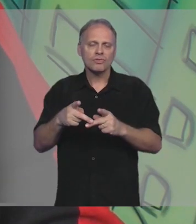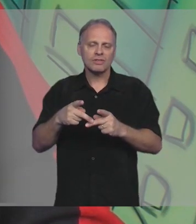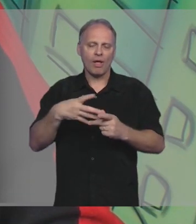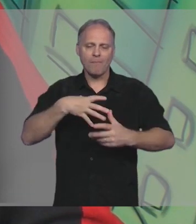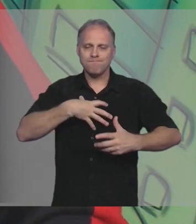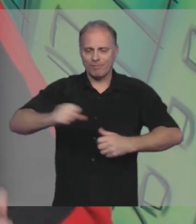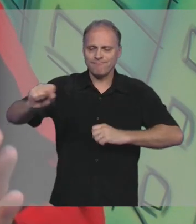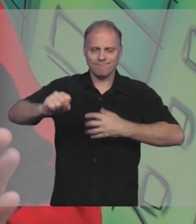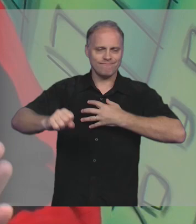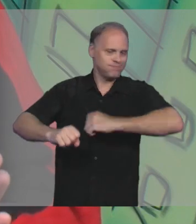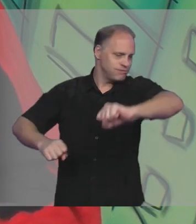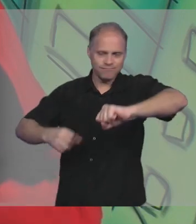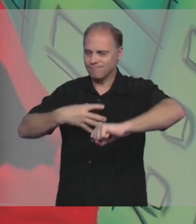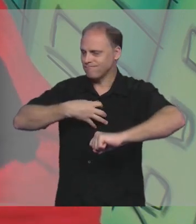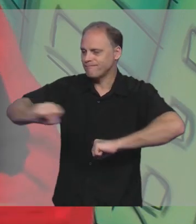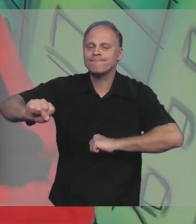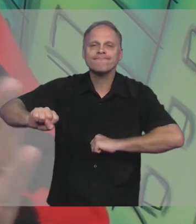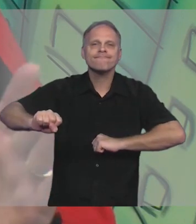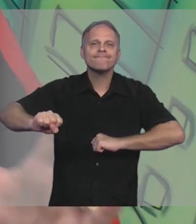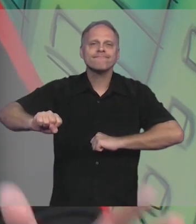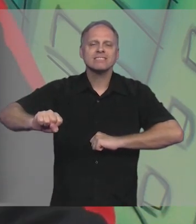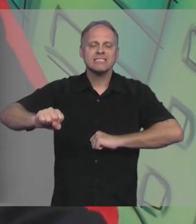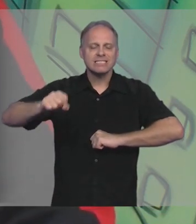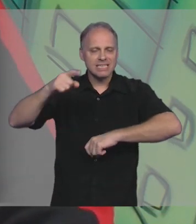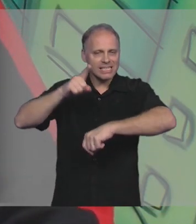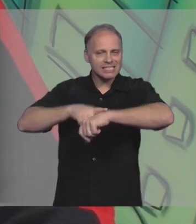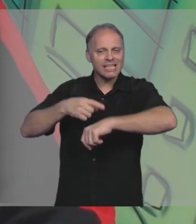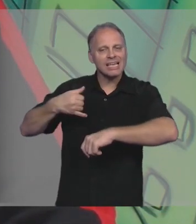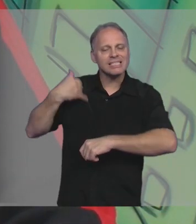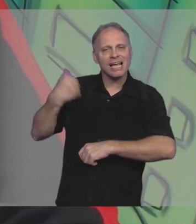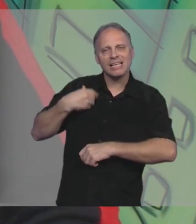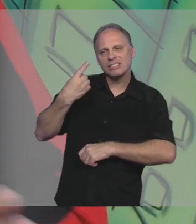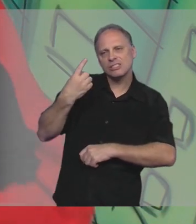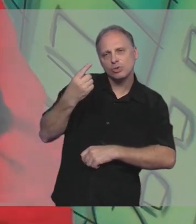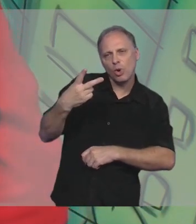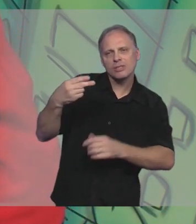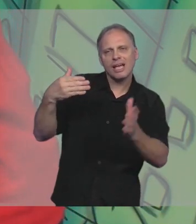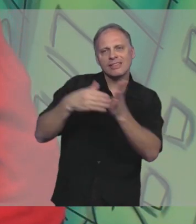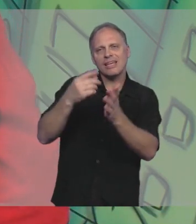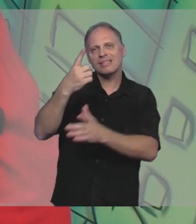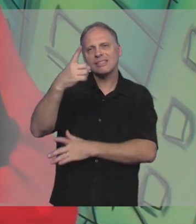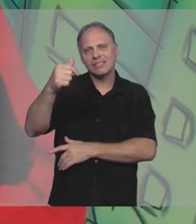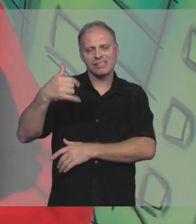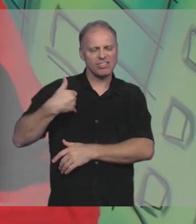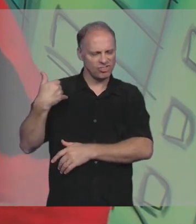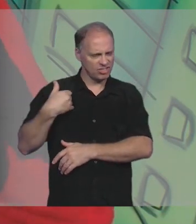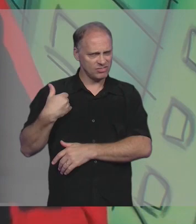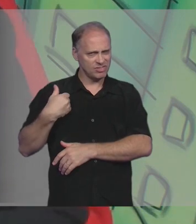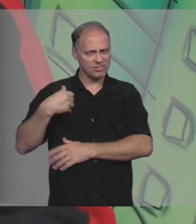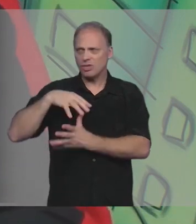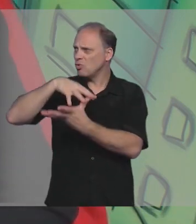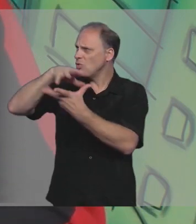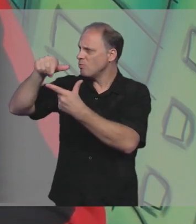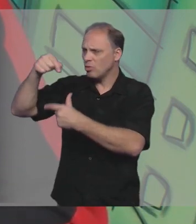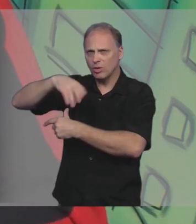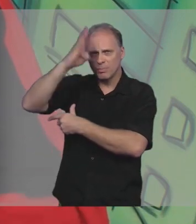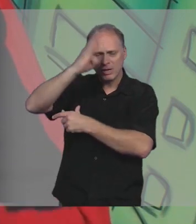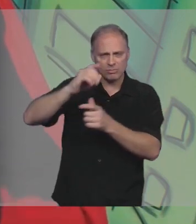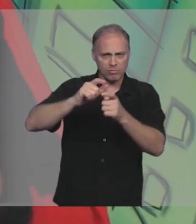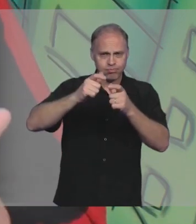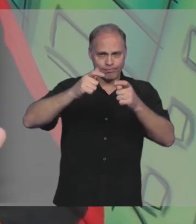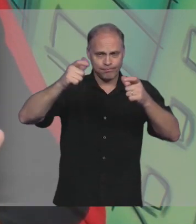adolescentes e jovens. Nesta faixa, dos 12 aos 17, 18 anos. Bom, se está crescendo no mundo e no Brasil e aqui no Rio Grande do